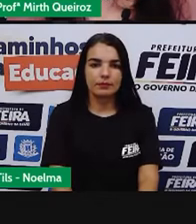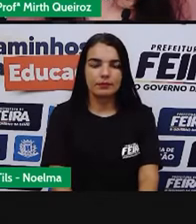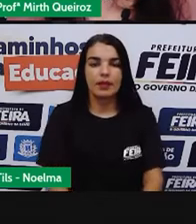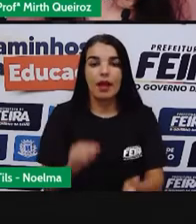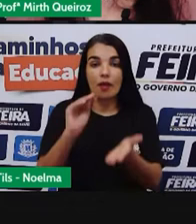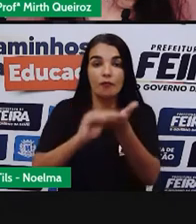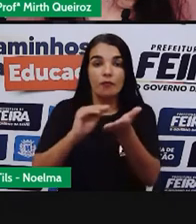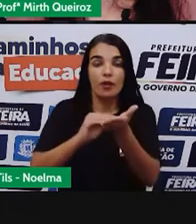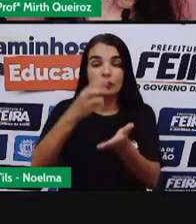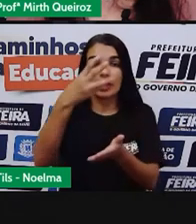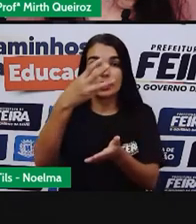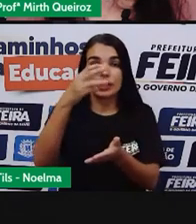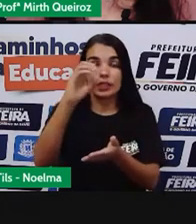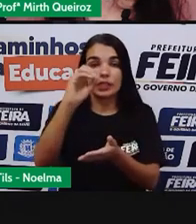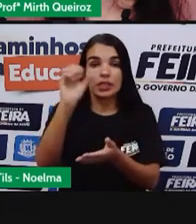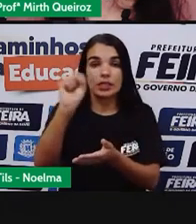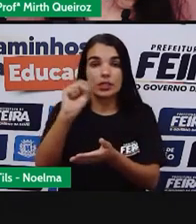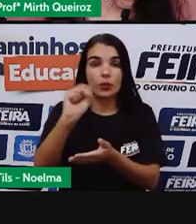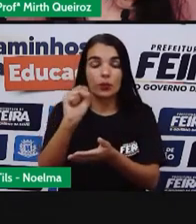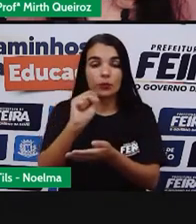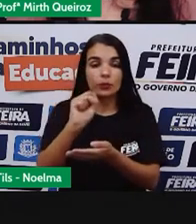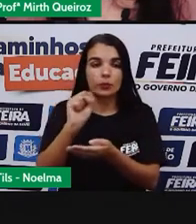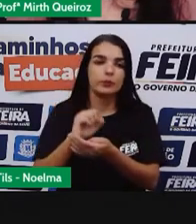Faltando 30 segundos.